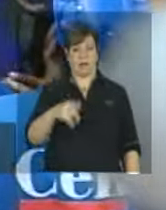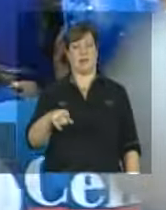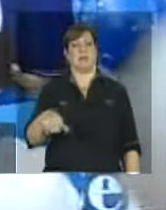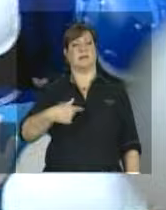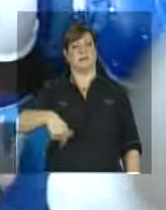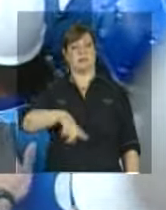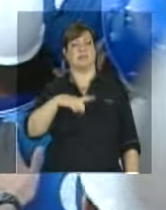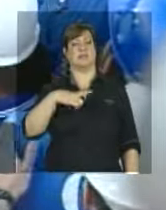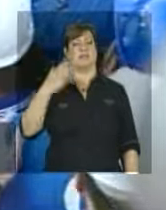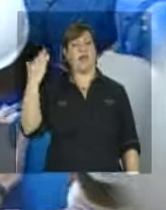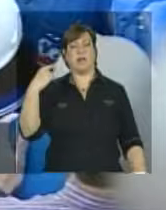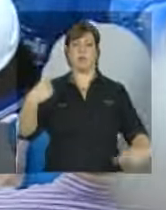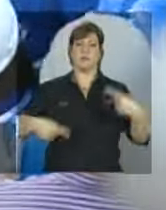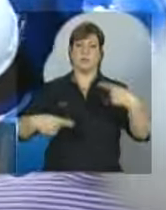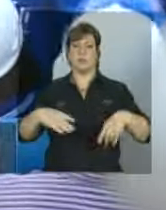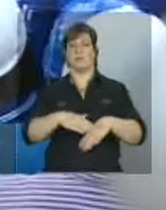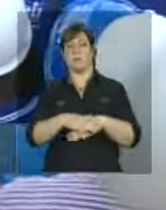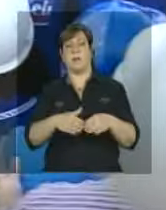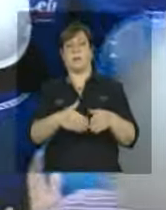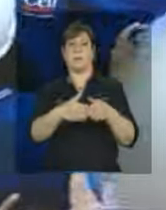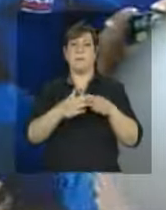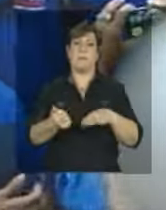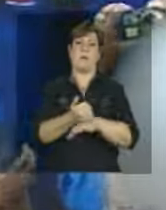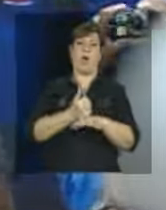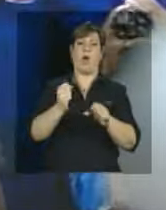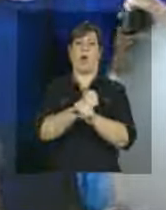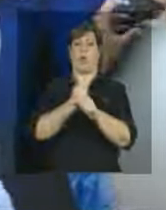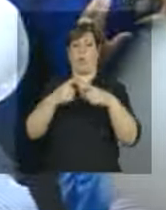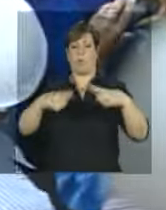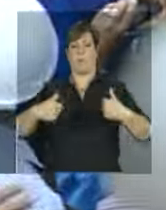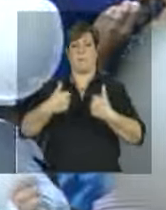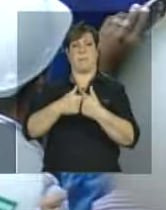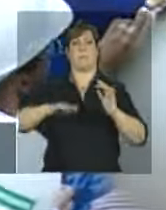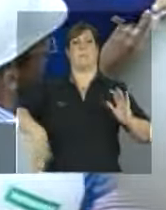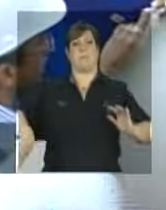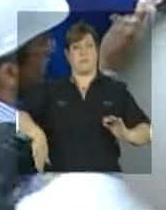vinham discutindo e pedindo melhorias para a orla.